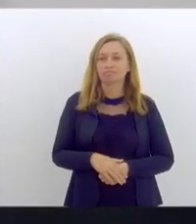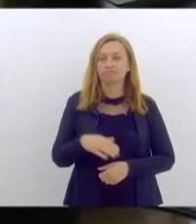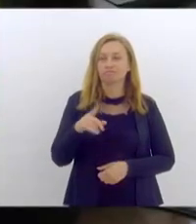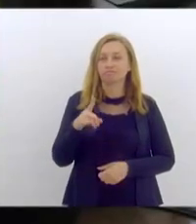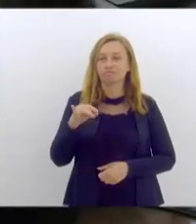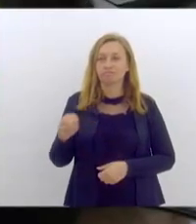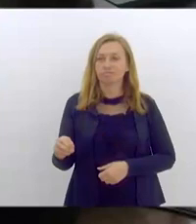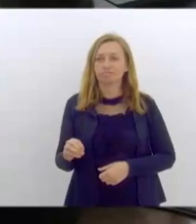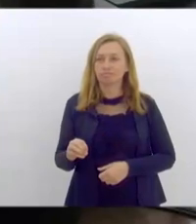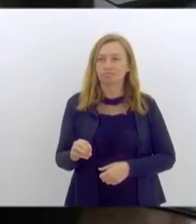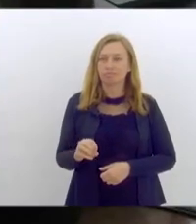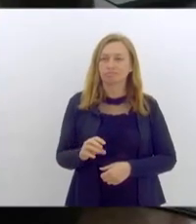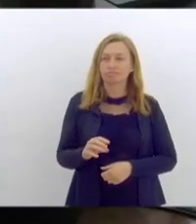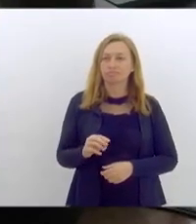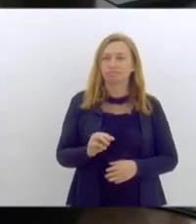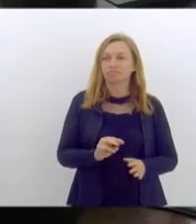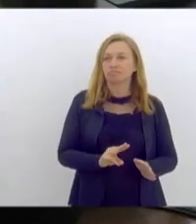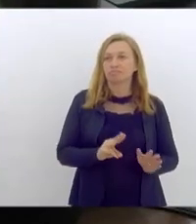trimestre